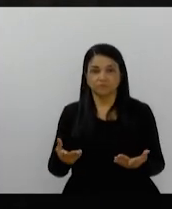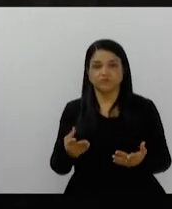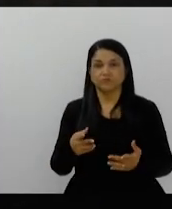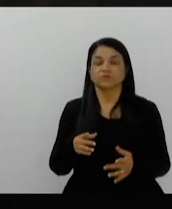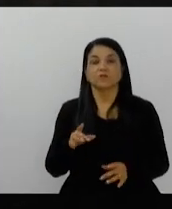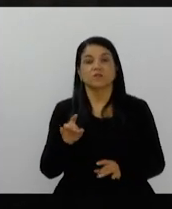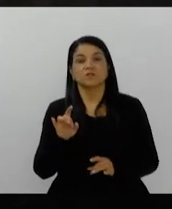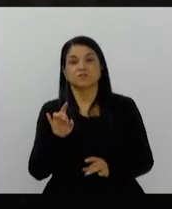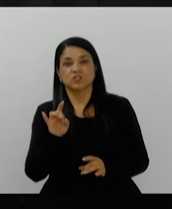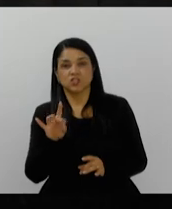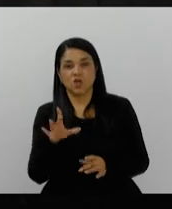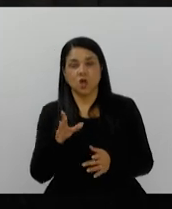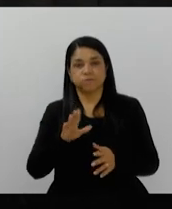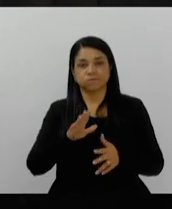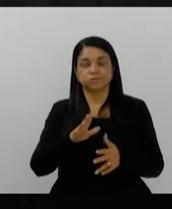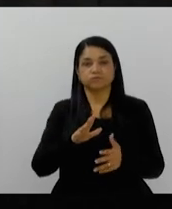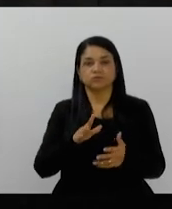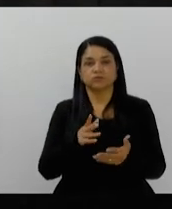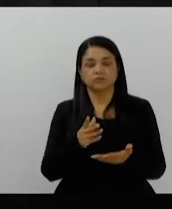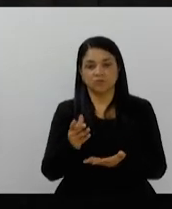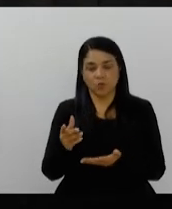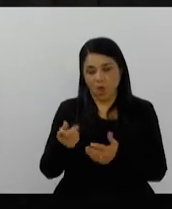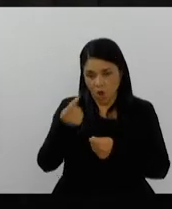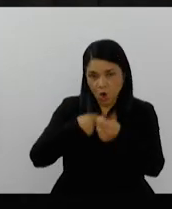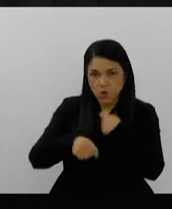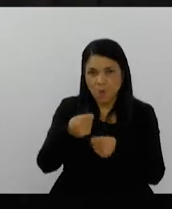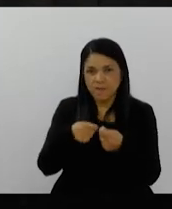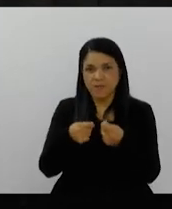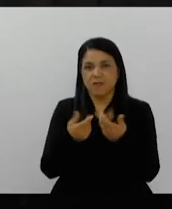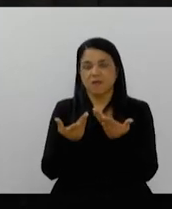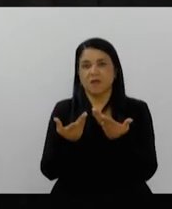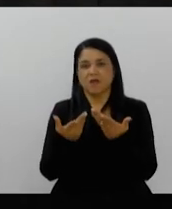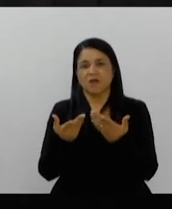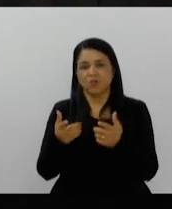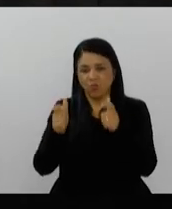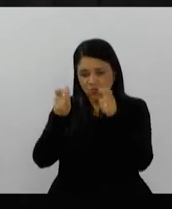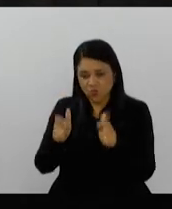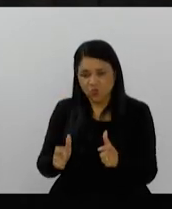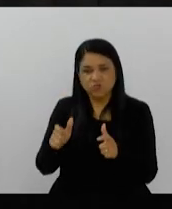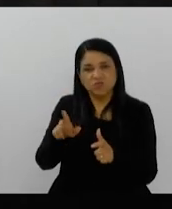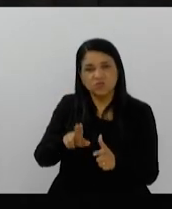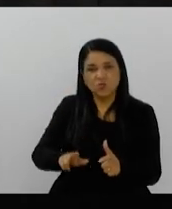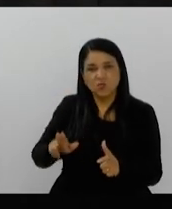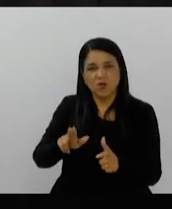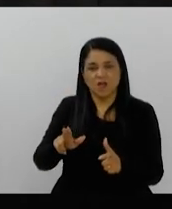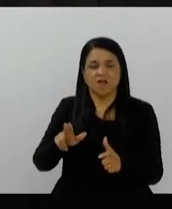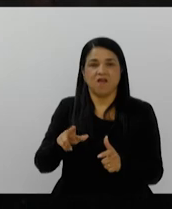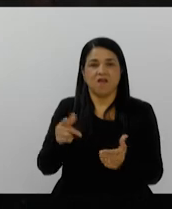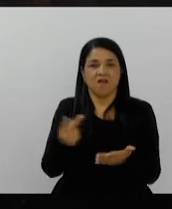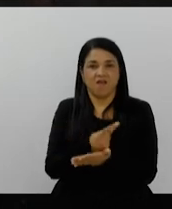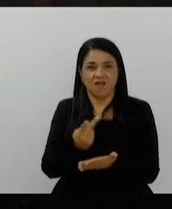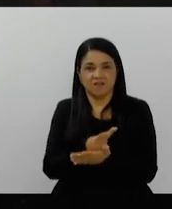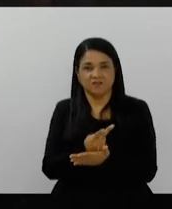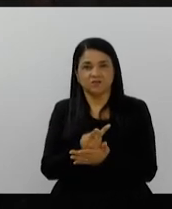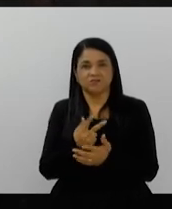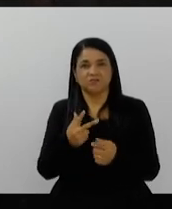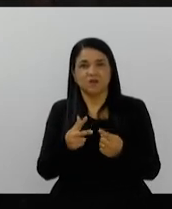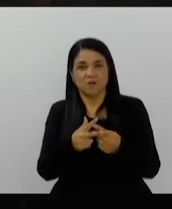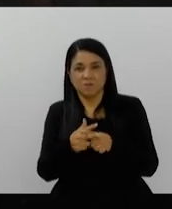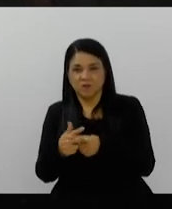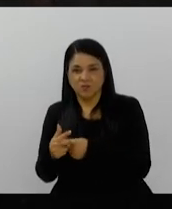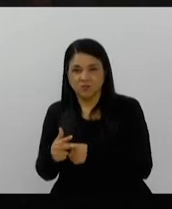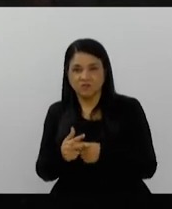o extorquir econômico, o uso indevido do território para manutenção, né, das